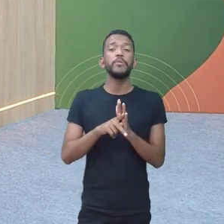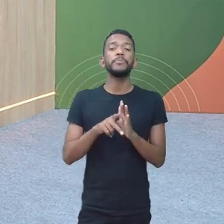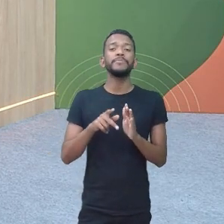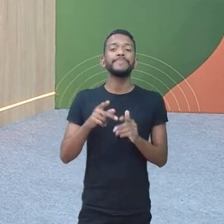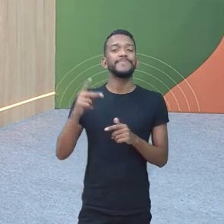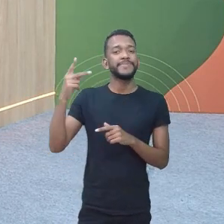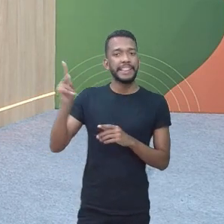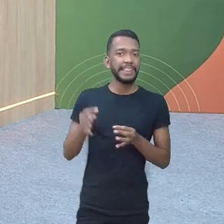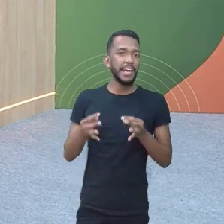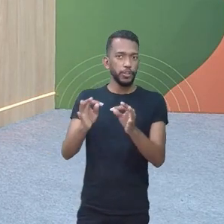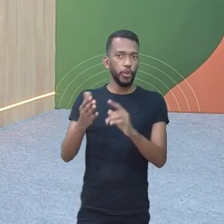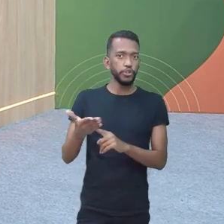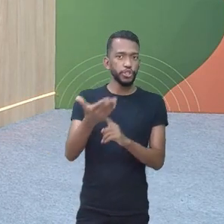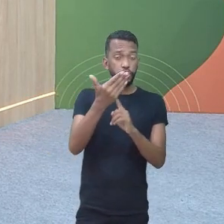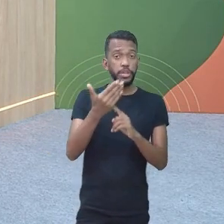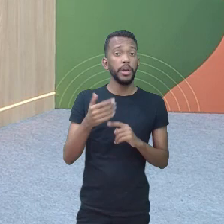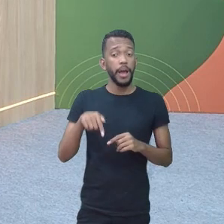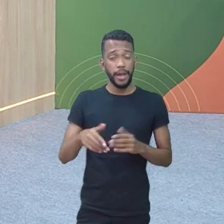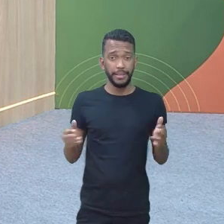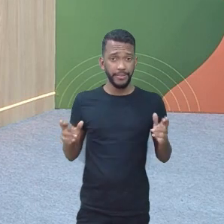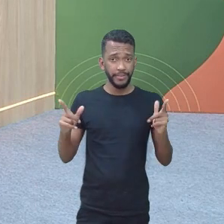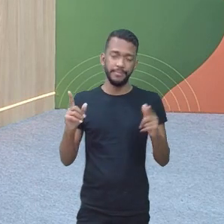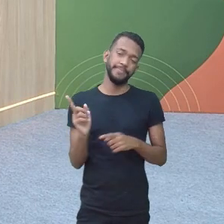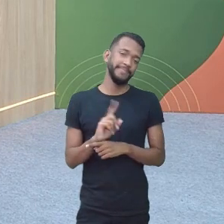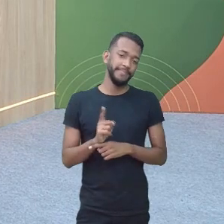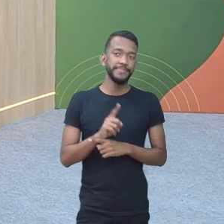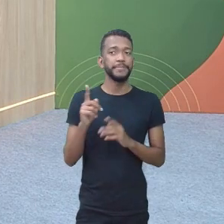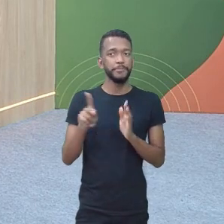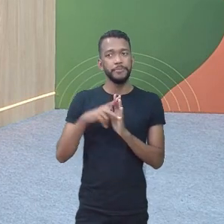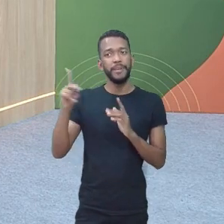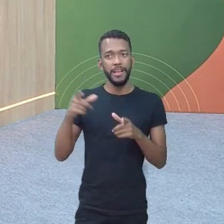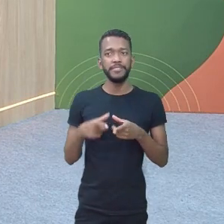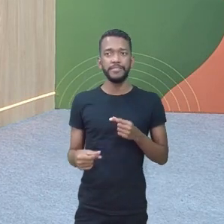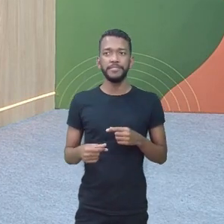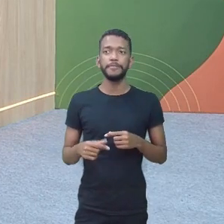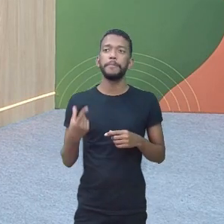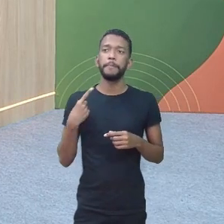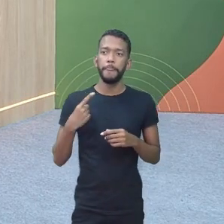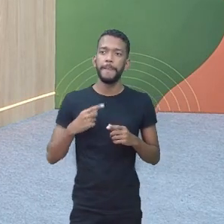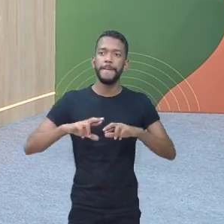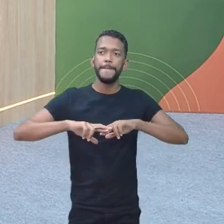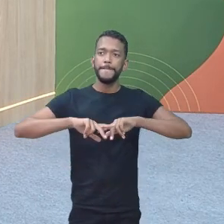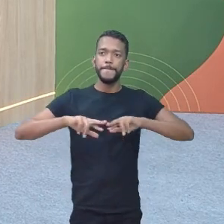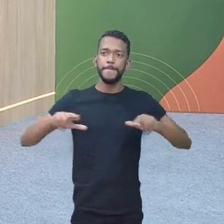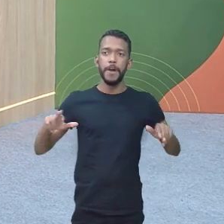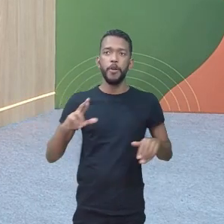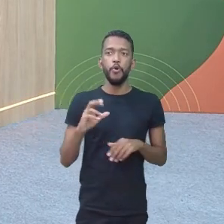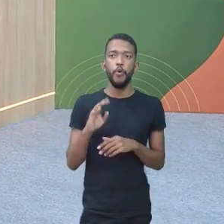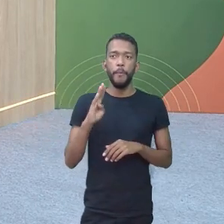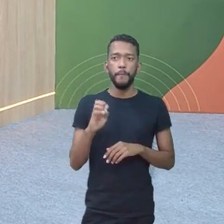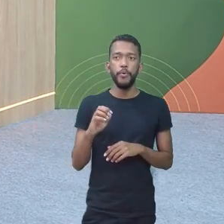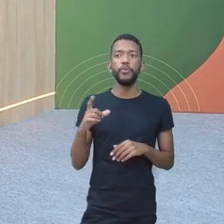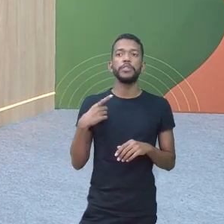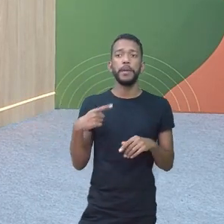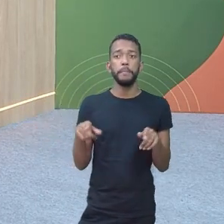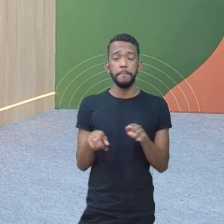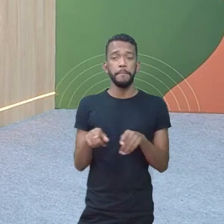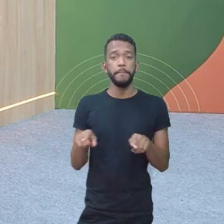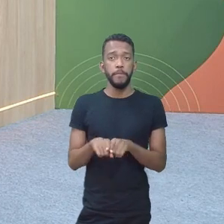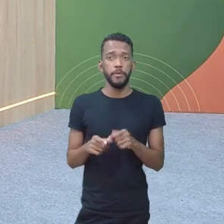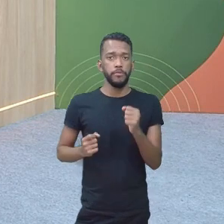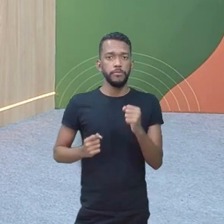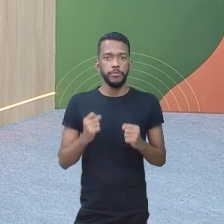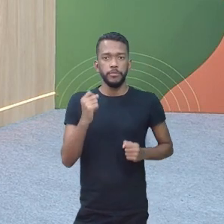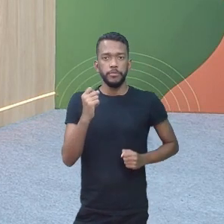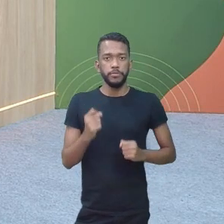E não ia ser diferente nessas Olimpíadas de Tóquio. Ele tem vários robôs, inclusive robôs atletas, isso